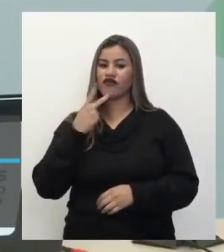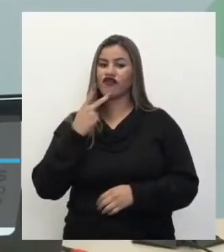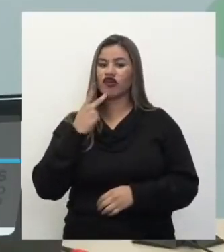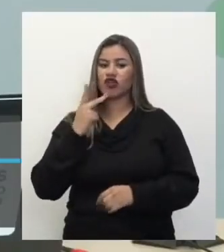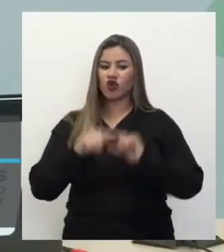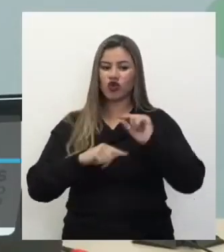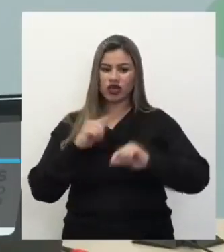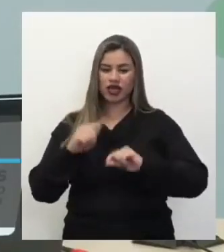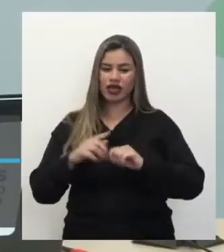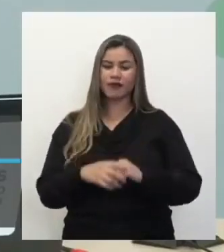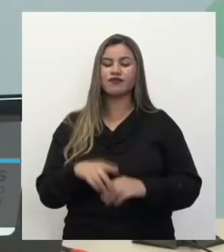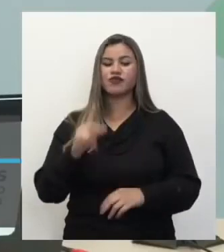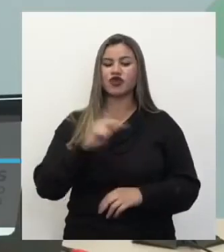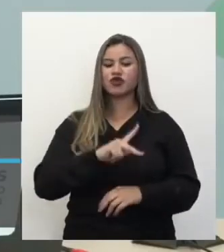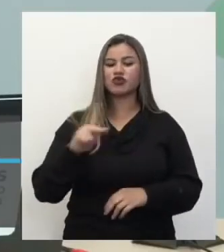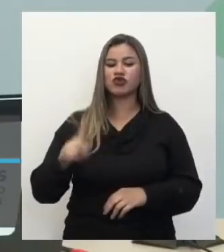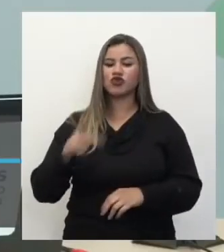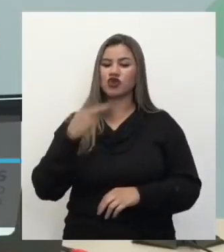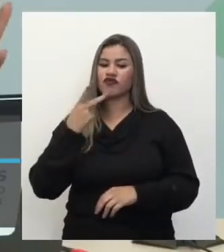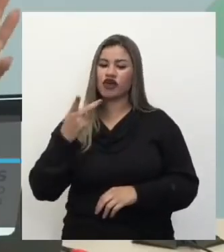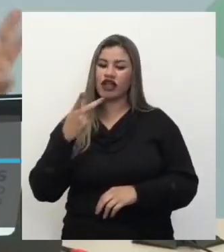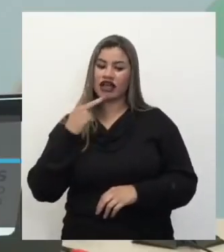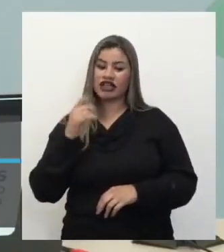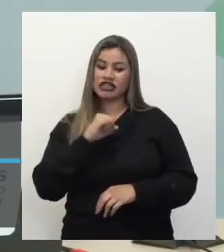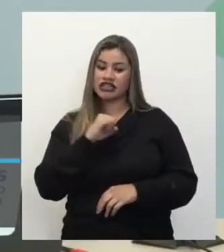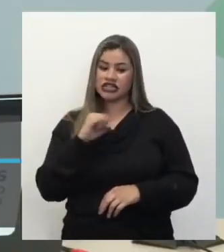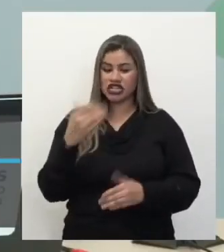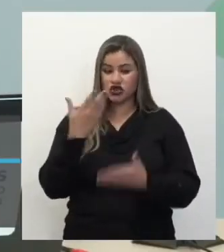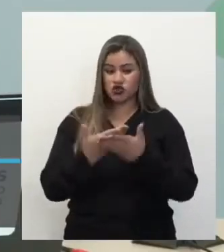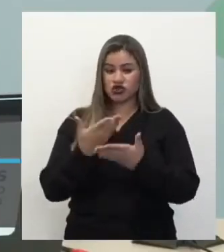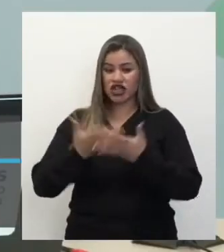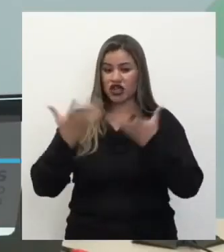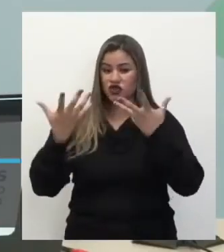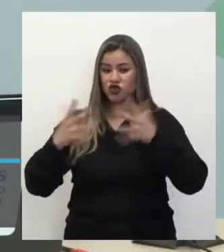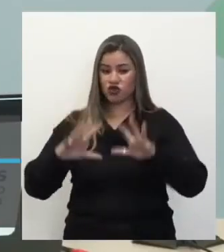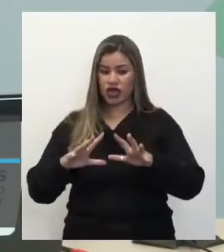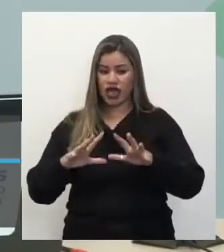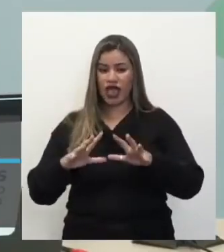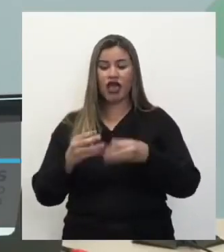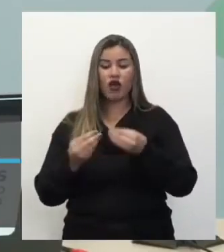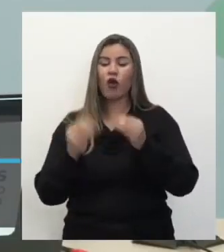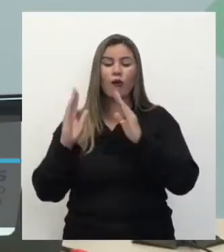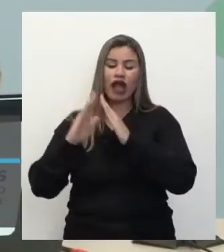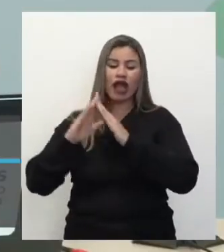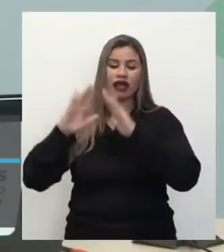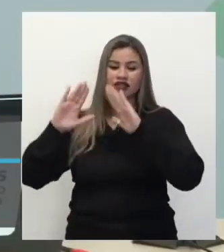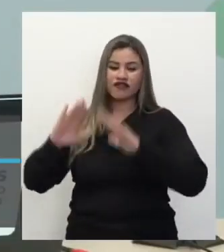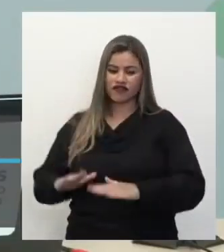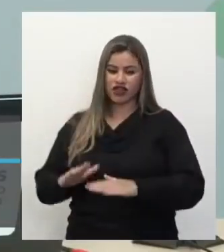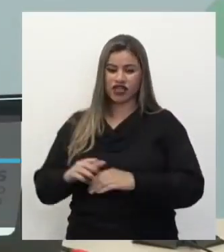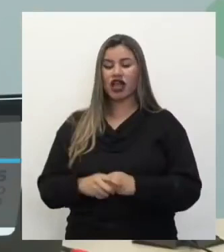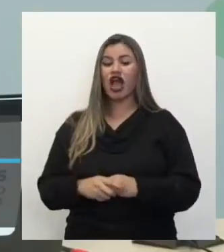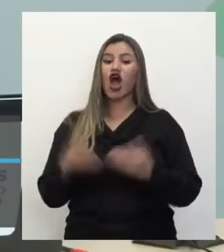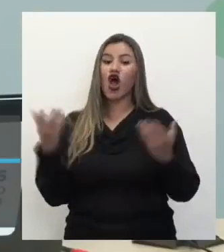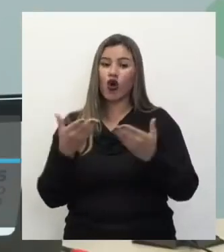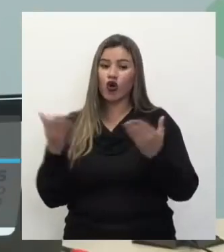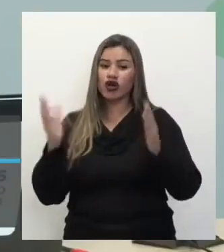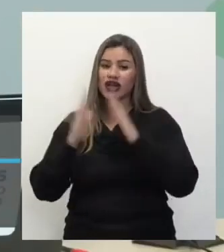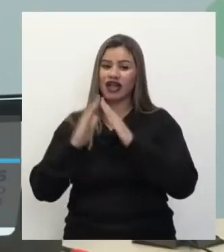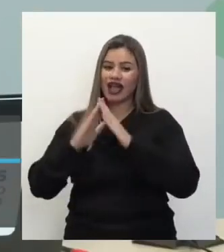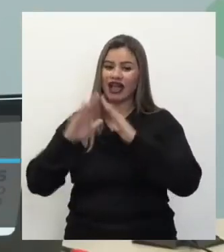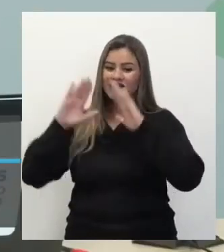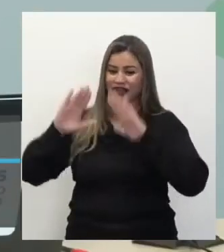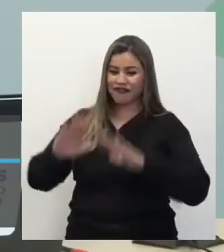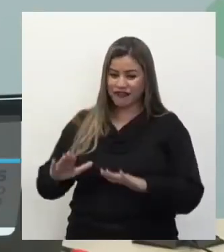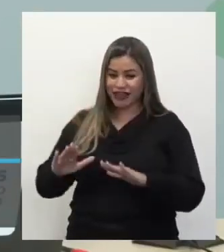ó, os professores falavam que se você não quiser estudar, é só ficar em casa. Hoje estamos em casa e temos